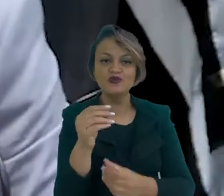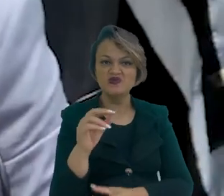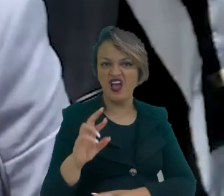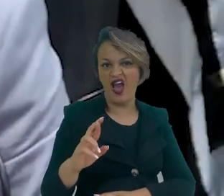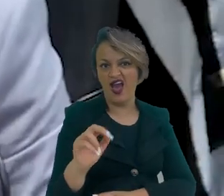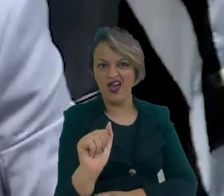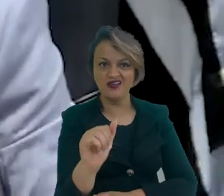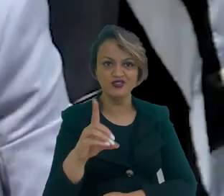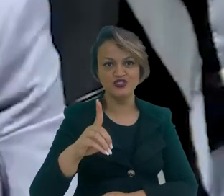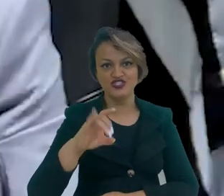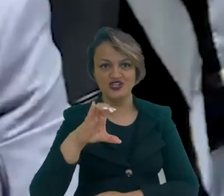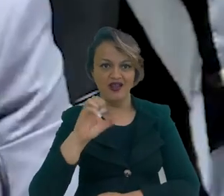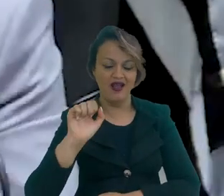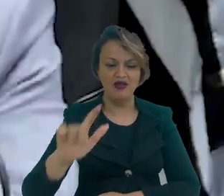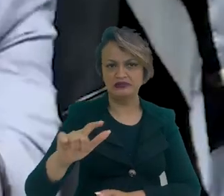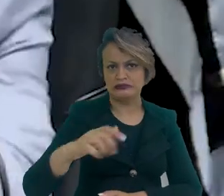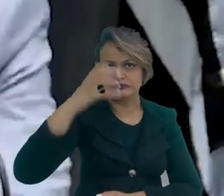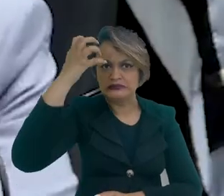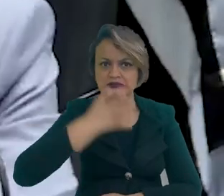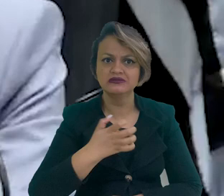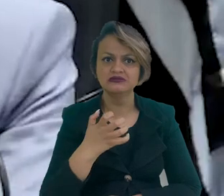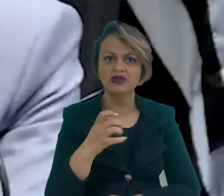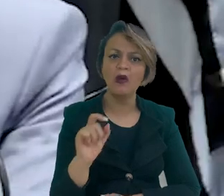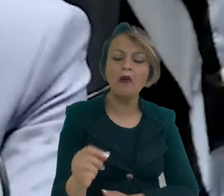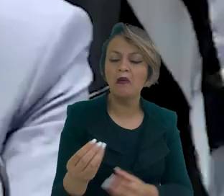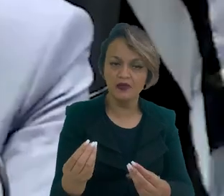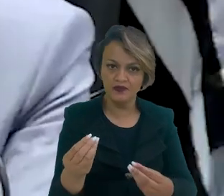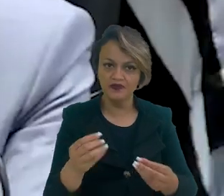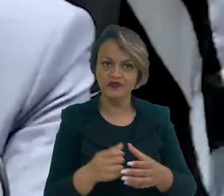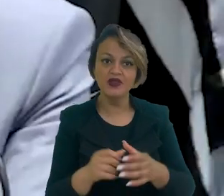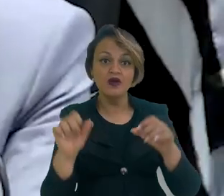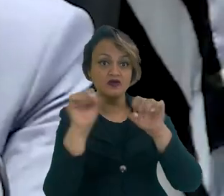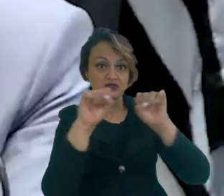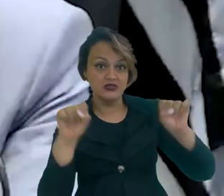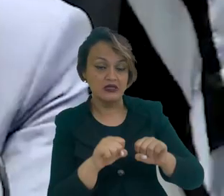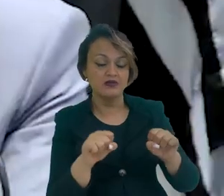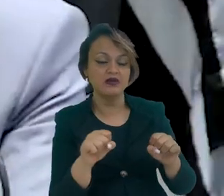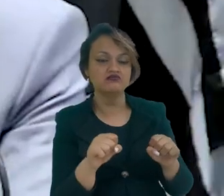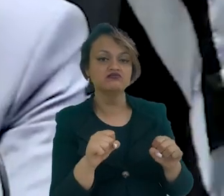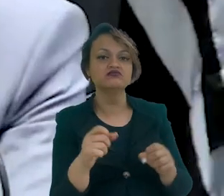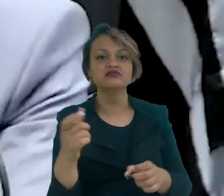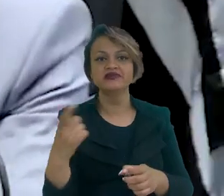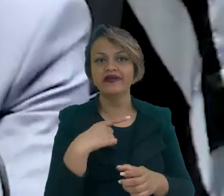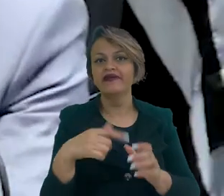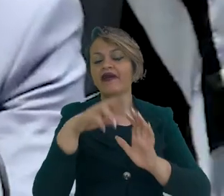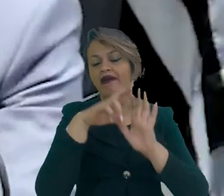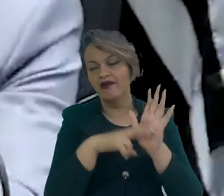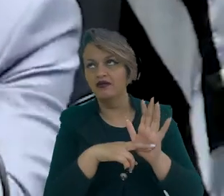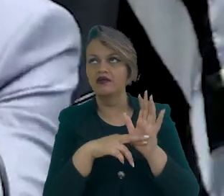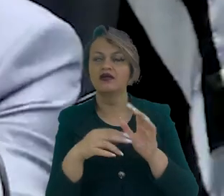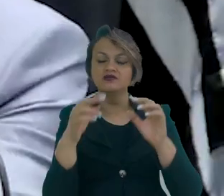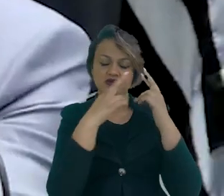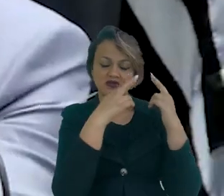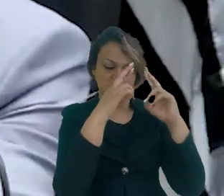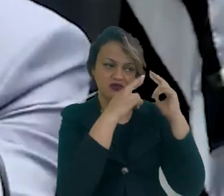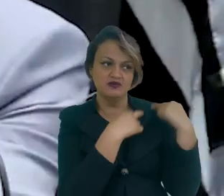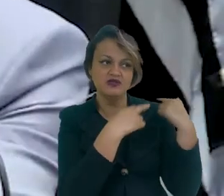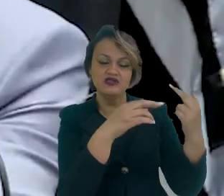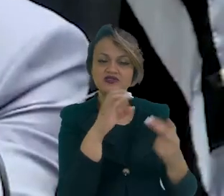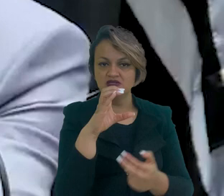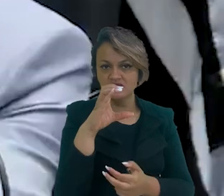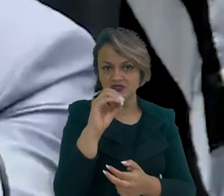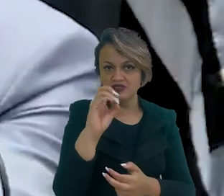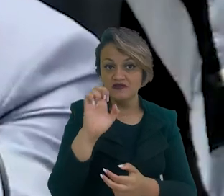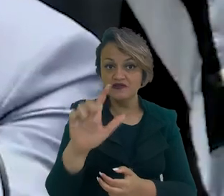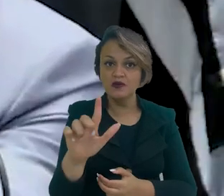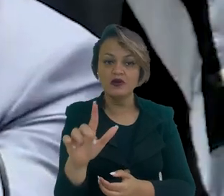eu eu vou usar a palavra eles são mais radicais do que o sistema o rio significa quantos sistema ele